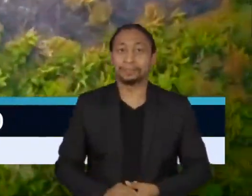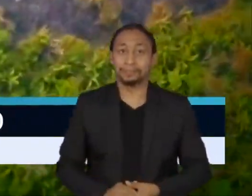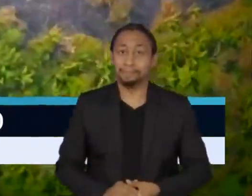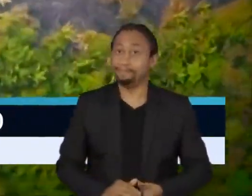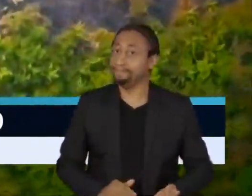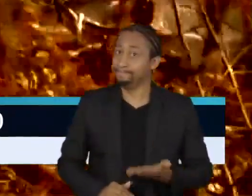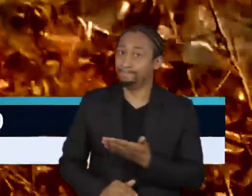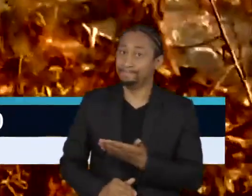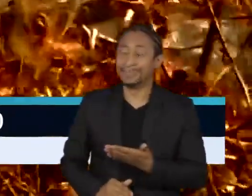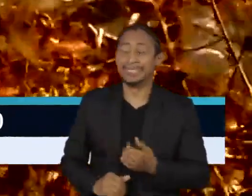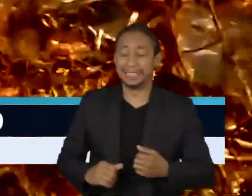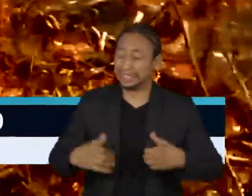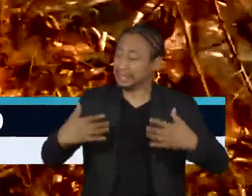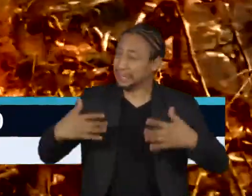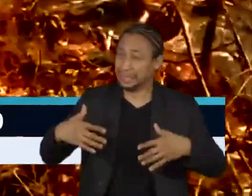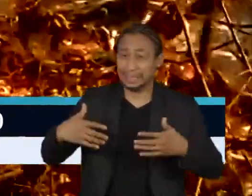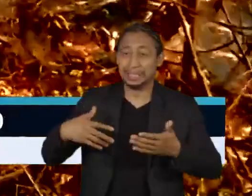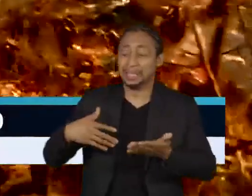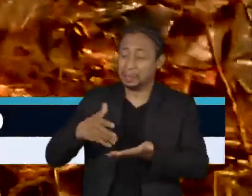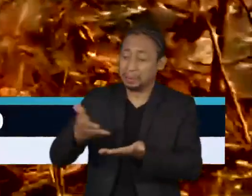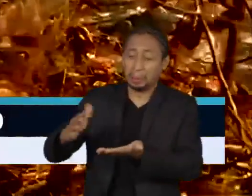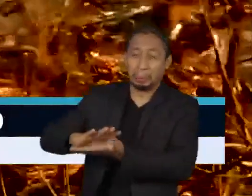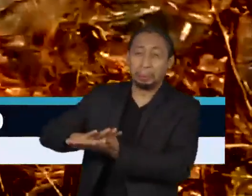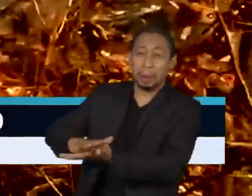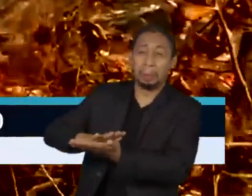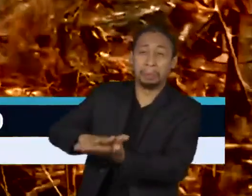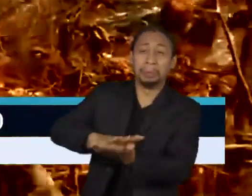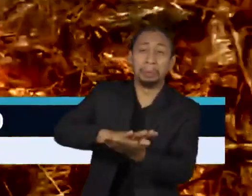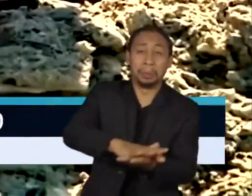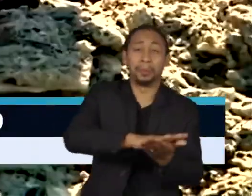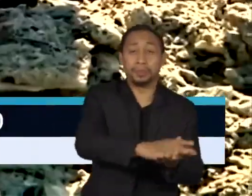Tanto castigo, nossas florestas e biomas bem que